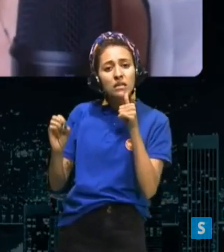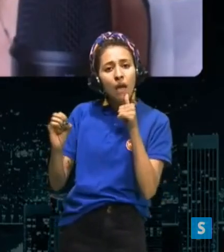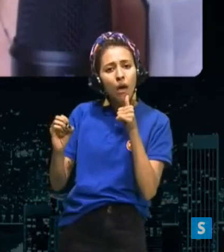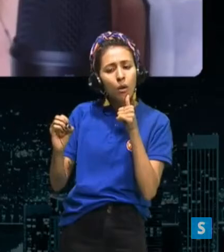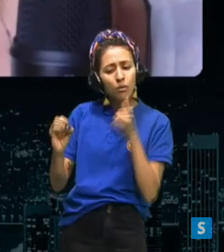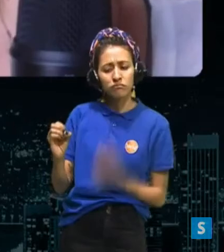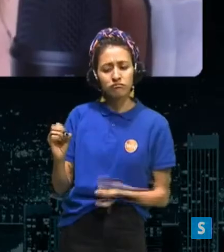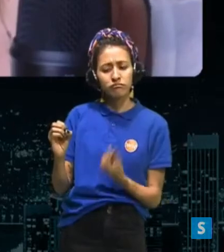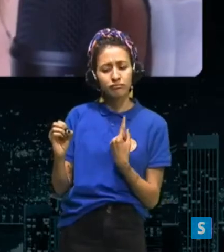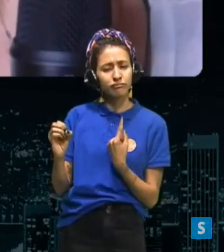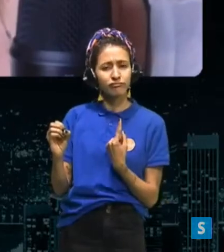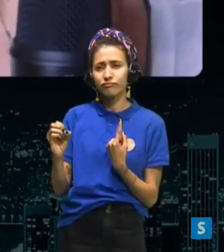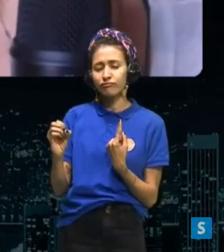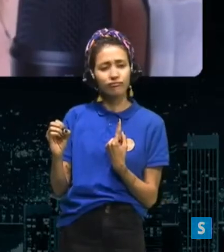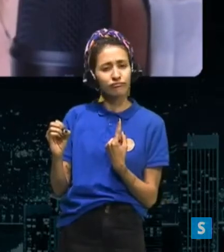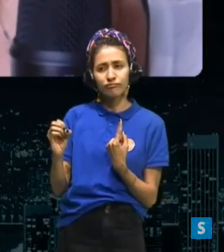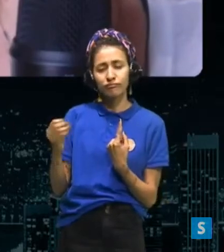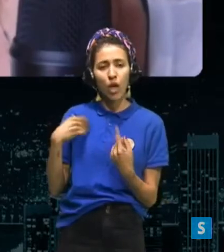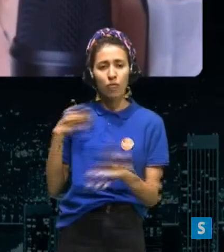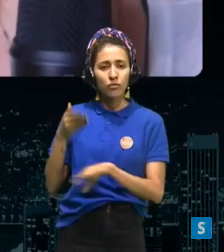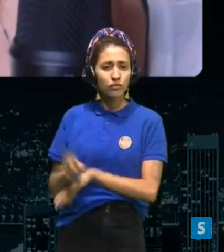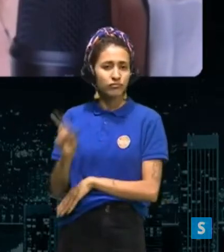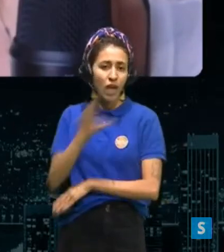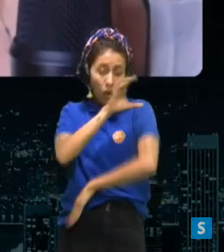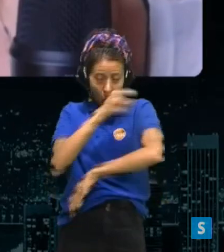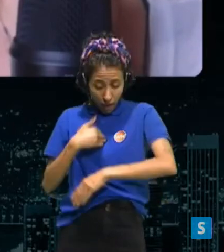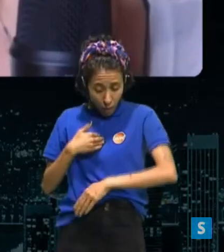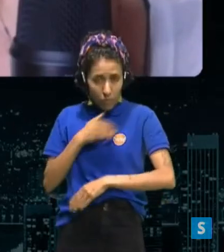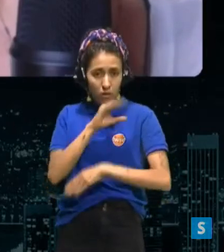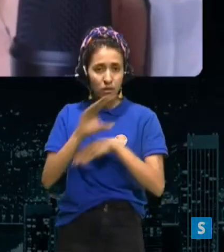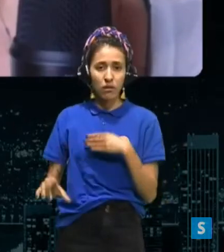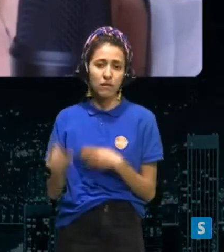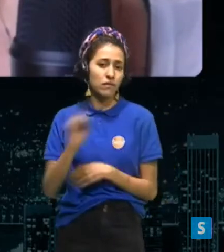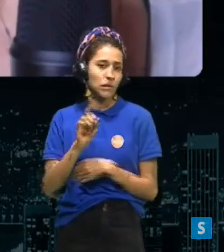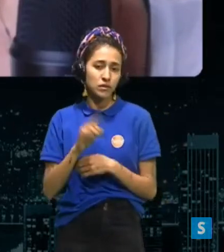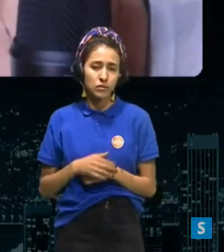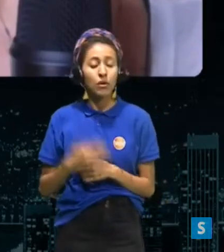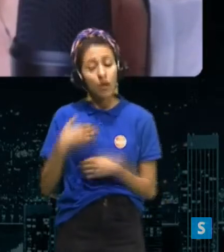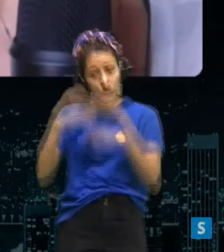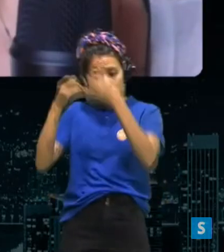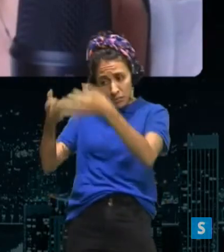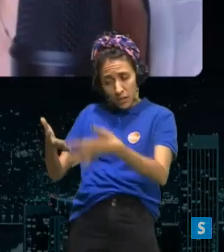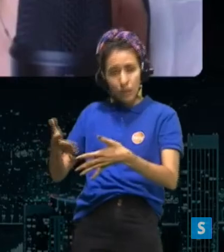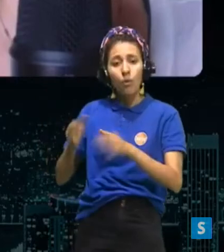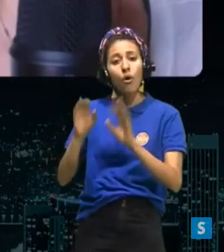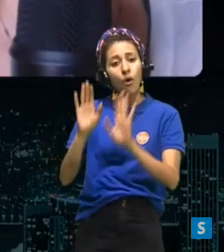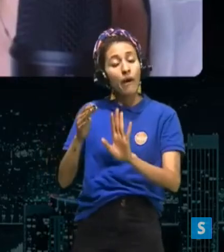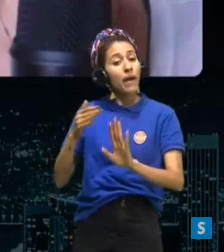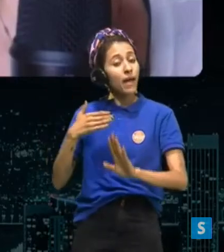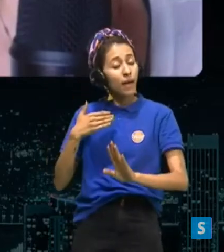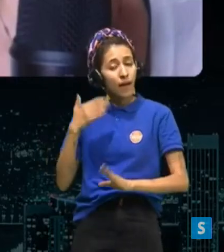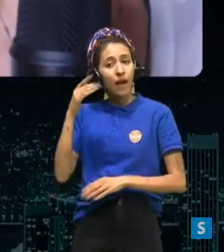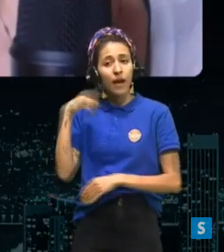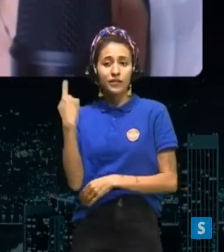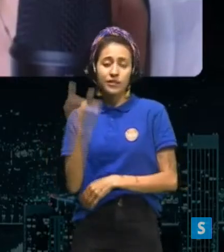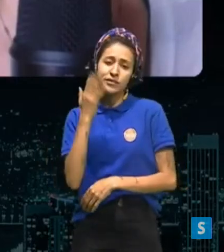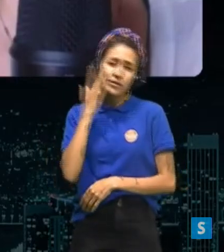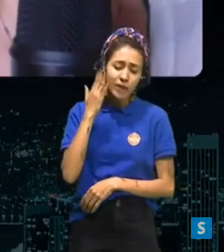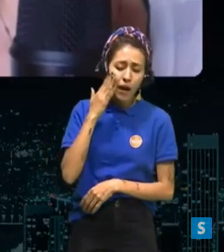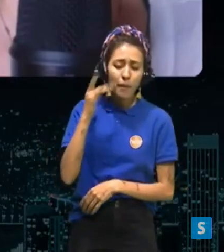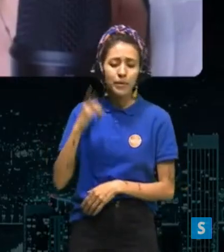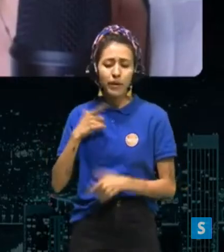vermelha nana nina não é uma forma que e a gente sempre dá retorno para eles dizendo Olha a gente sabe